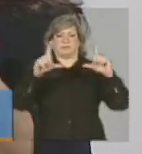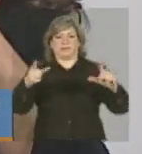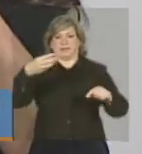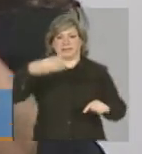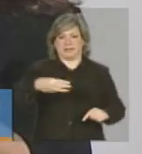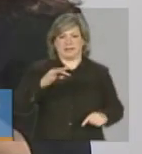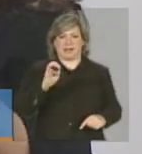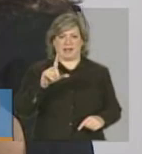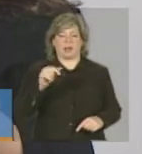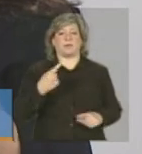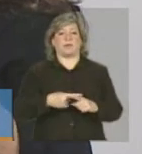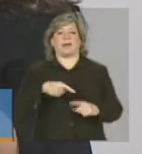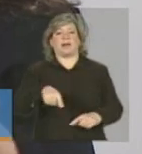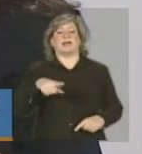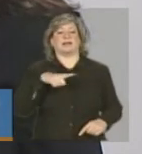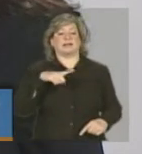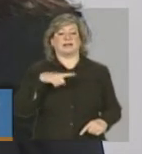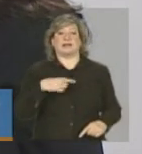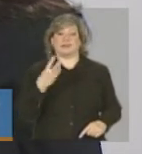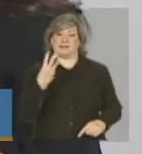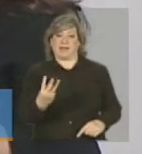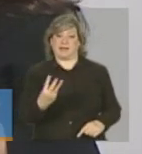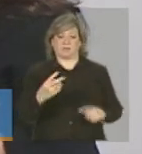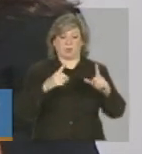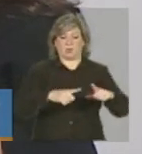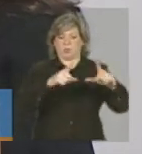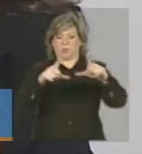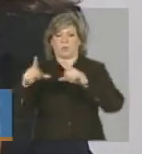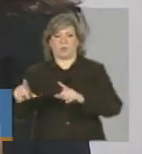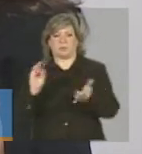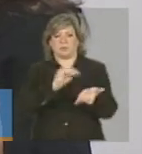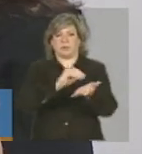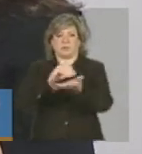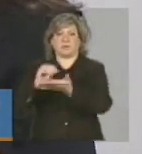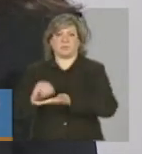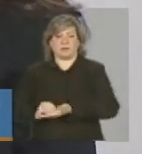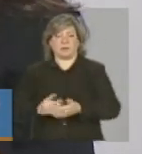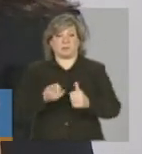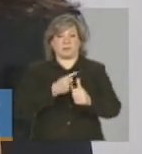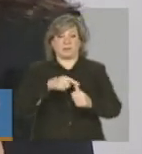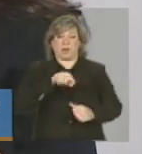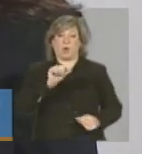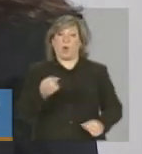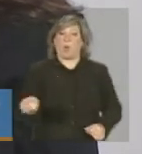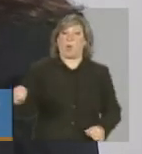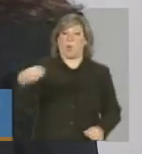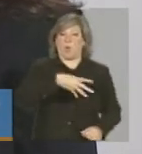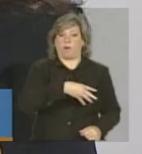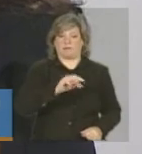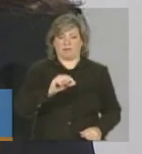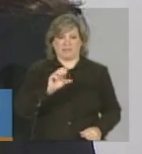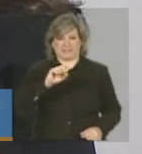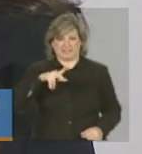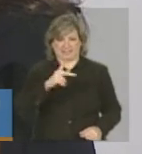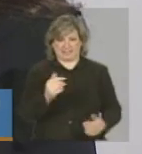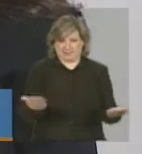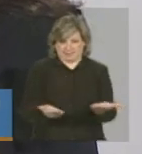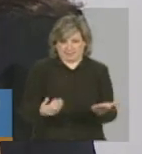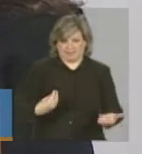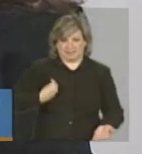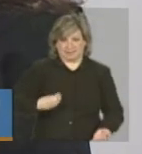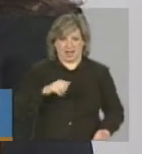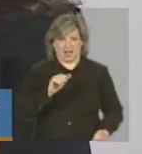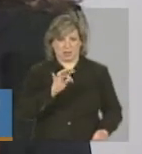ela vem com três campos. O primeiro, que é a nova senha, a senha atual, e então essa